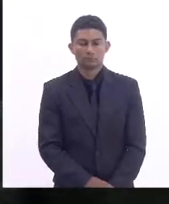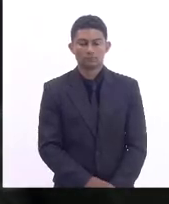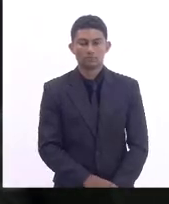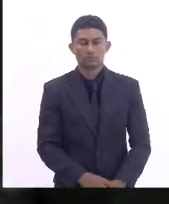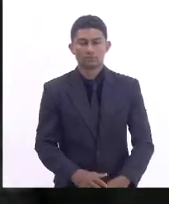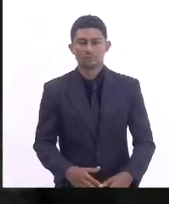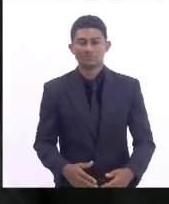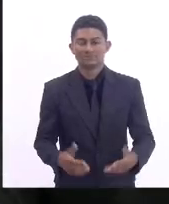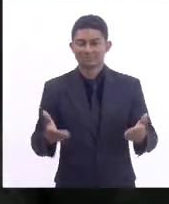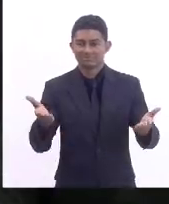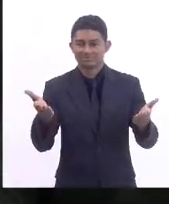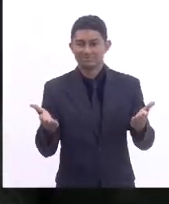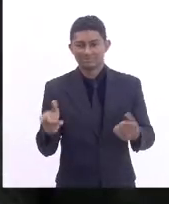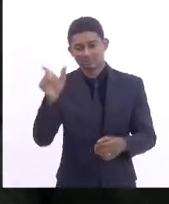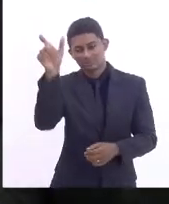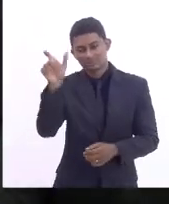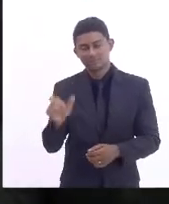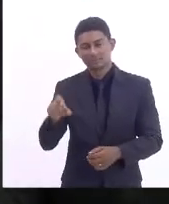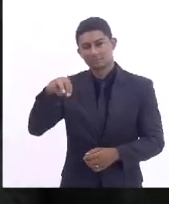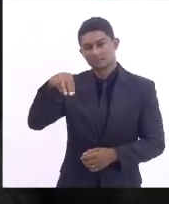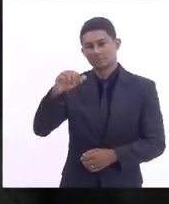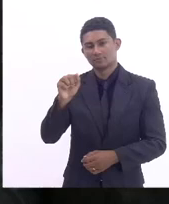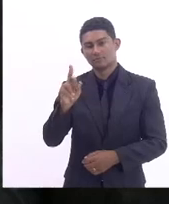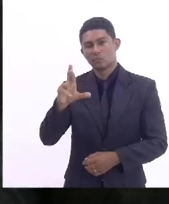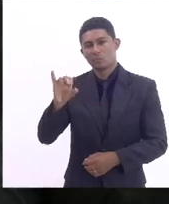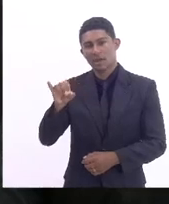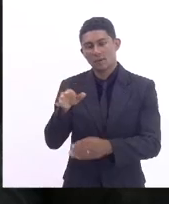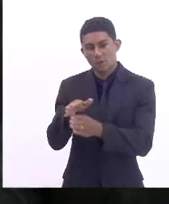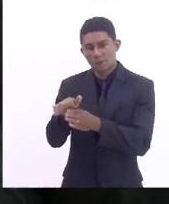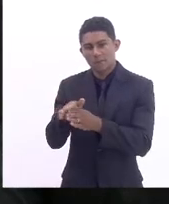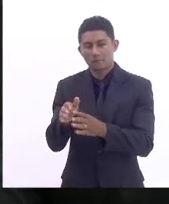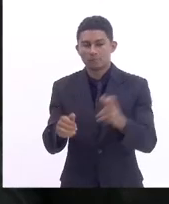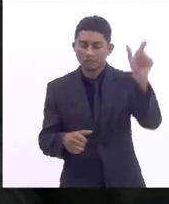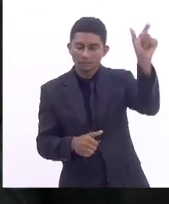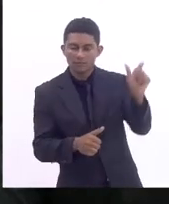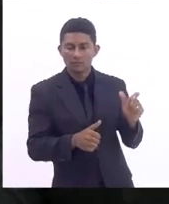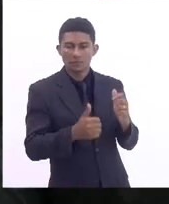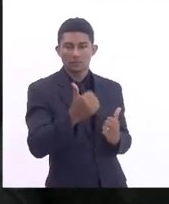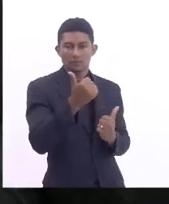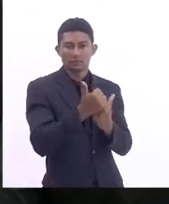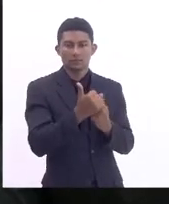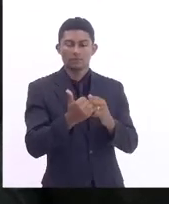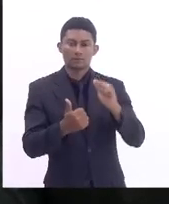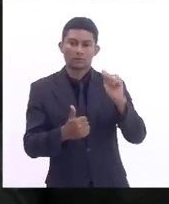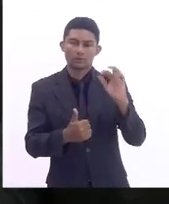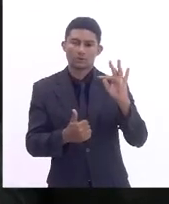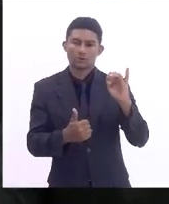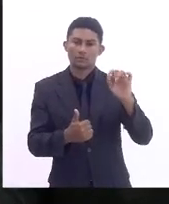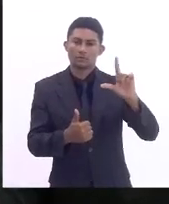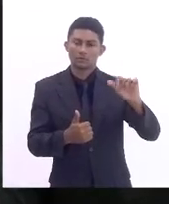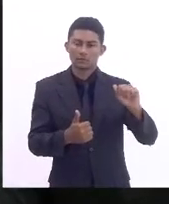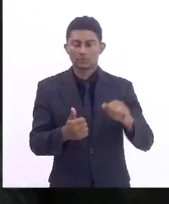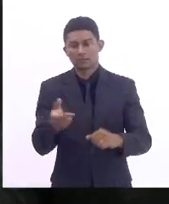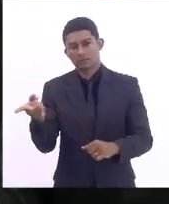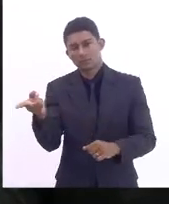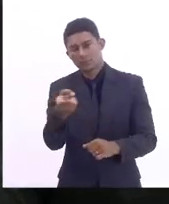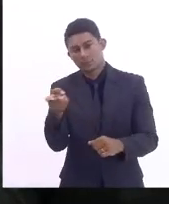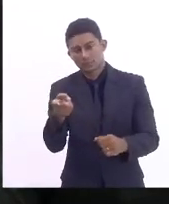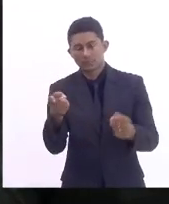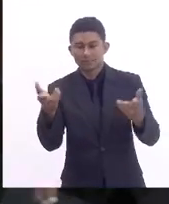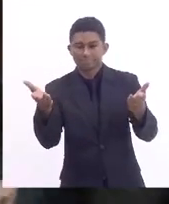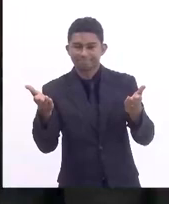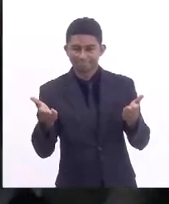e convidamos o conselheiro titular Mário Jorge Campos da Silva e o conselheiro suplente Átila Pereira Fernandes